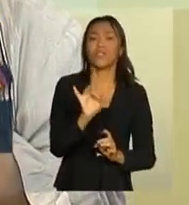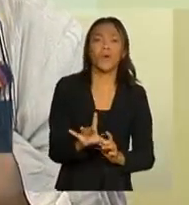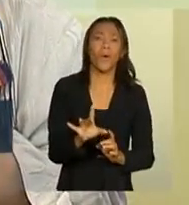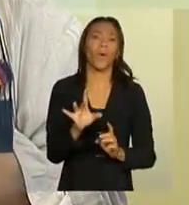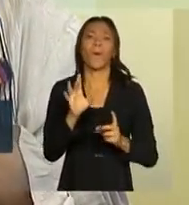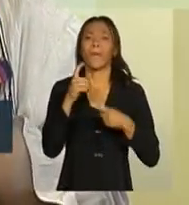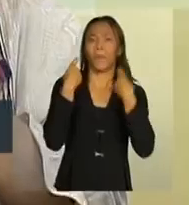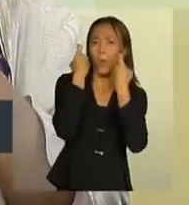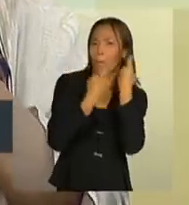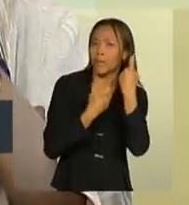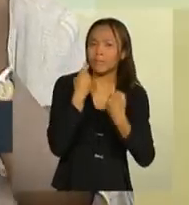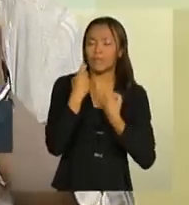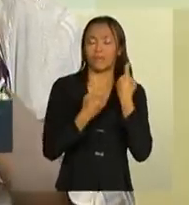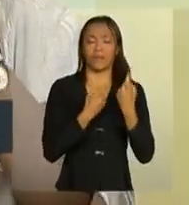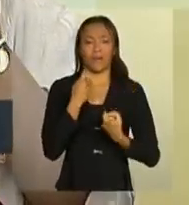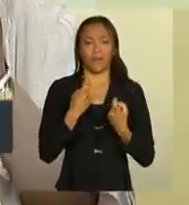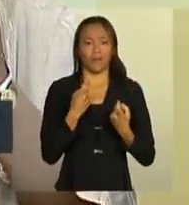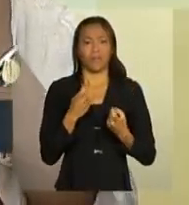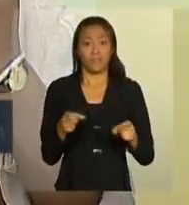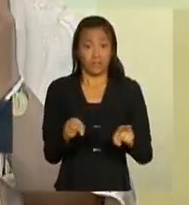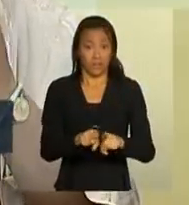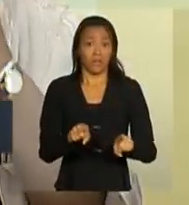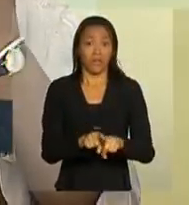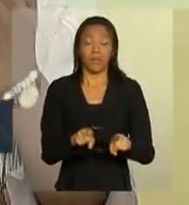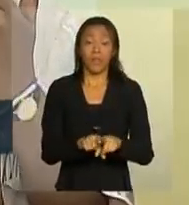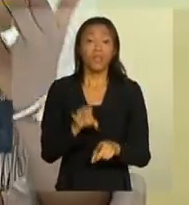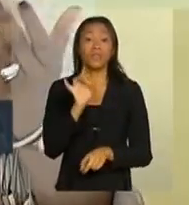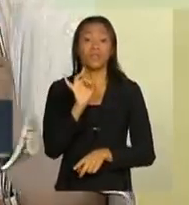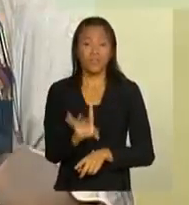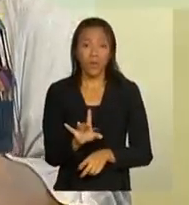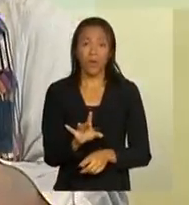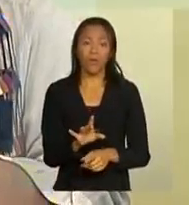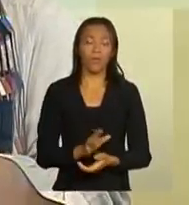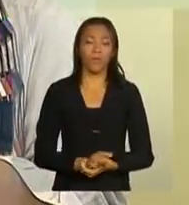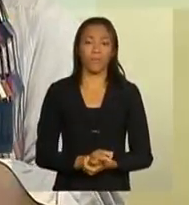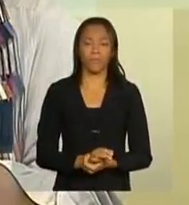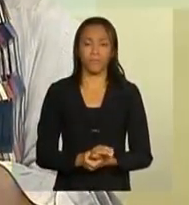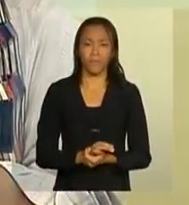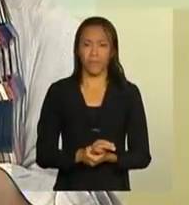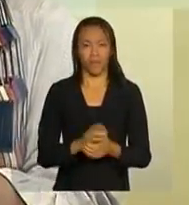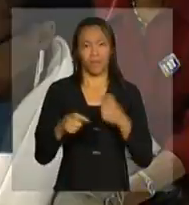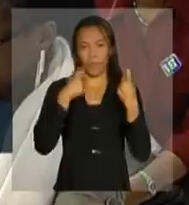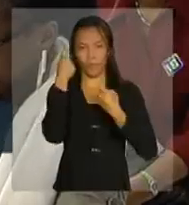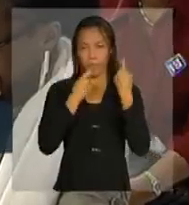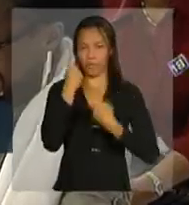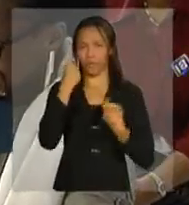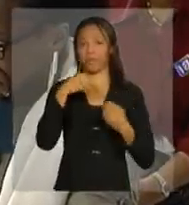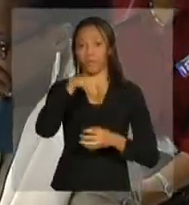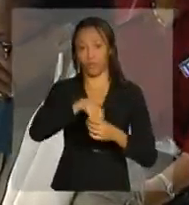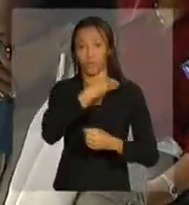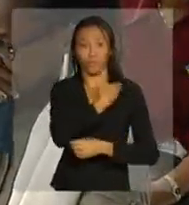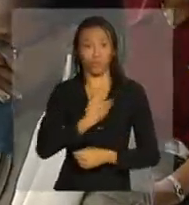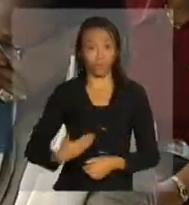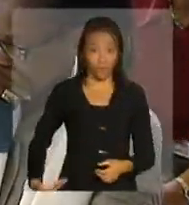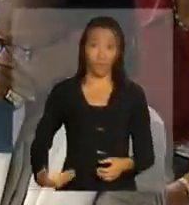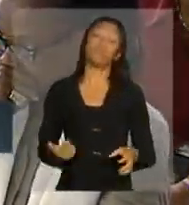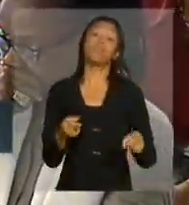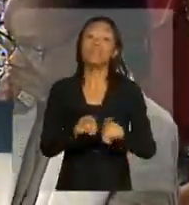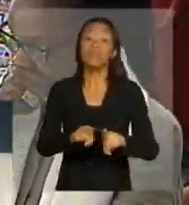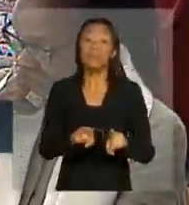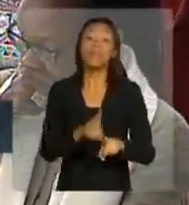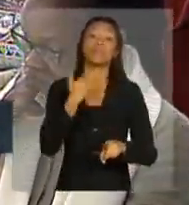preocupação e eu imagino que muito menos motivo da preocupação governamental. Entretanto,